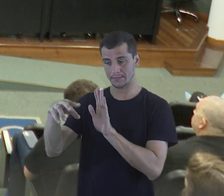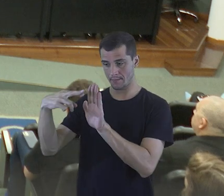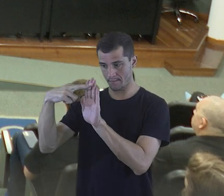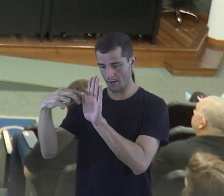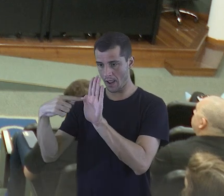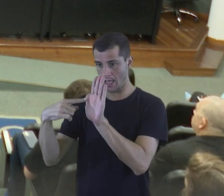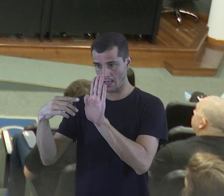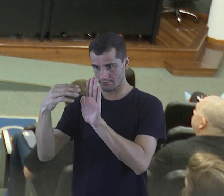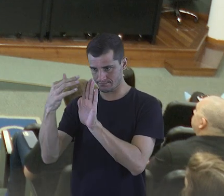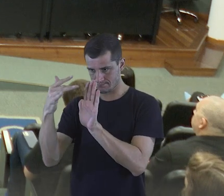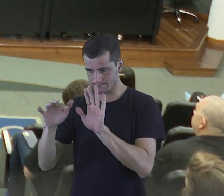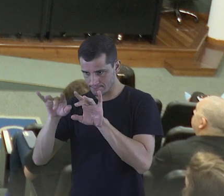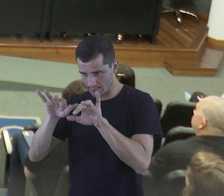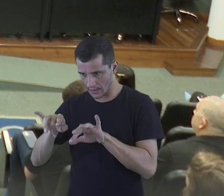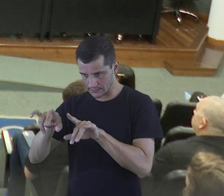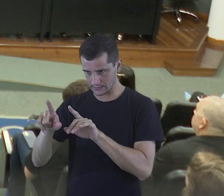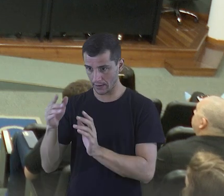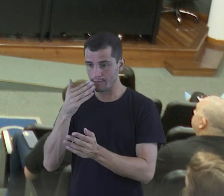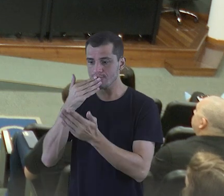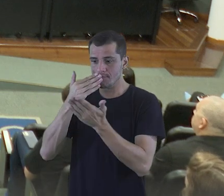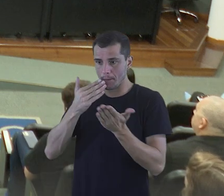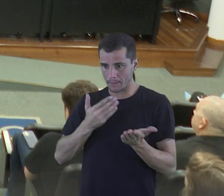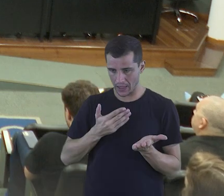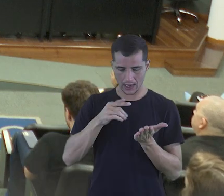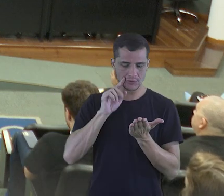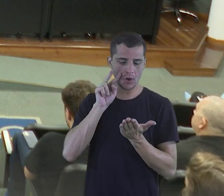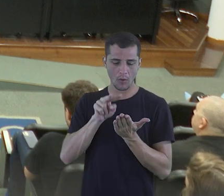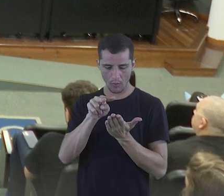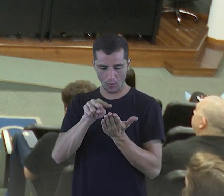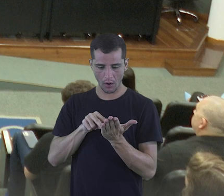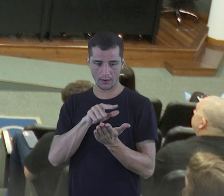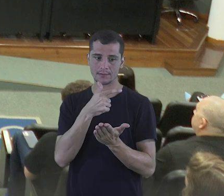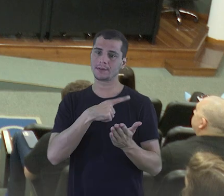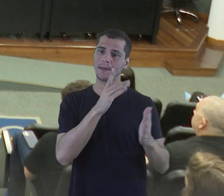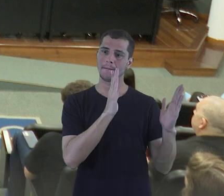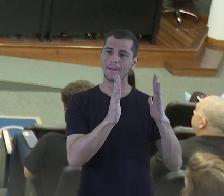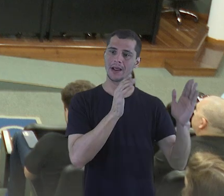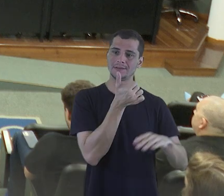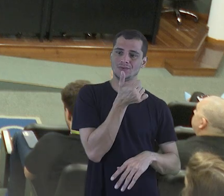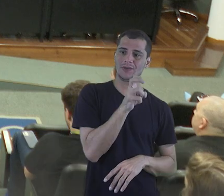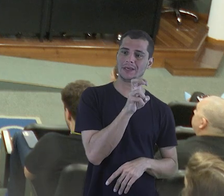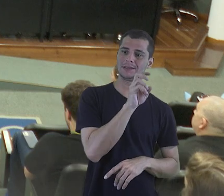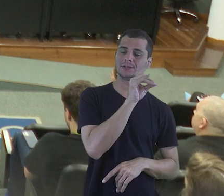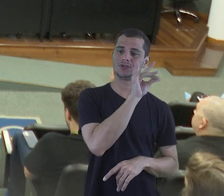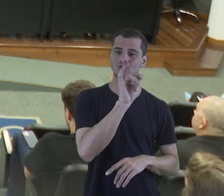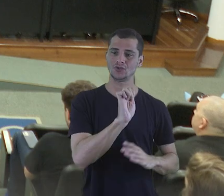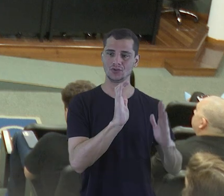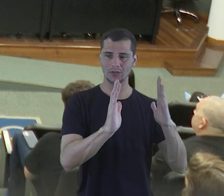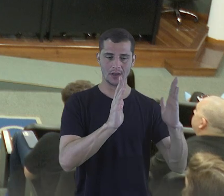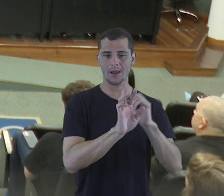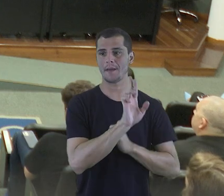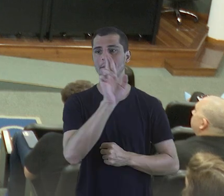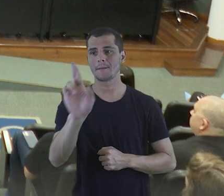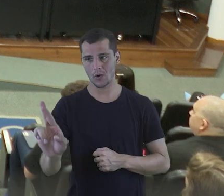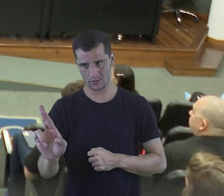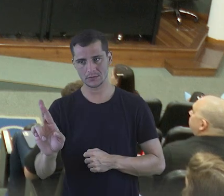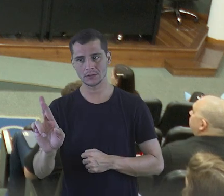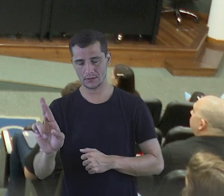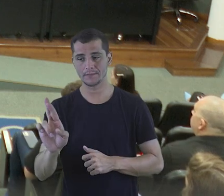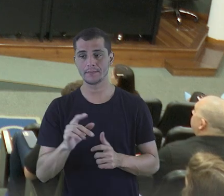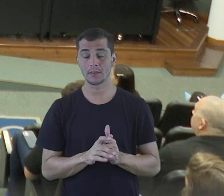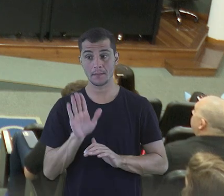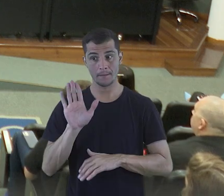o encarregado provavelmente essa pessoa vai pedir isso por meio do encarregado o encarregado tem até 15 dias para responder esse requerimento mas